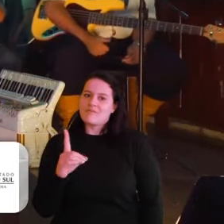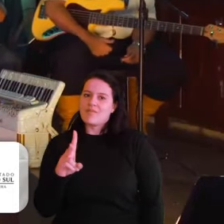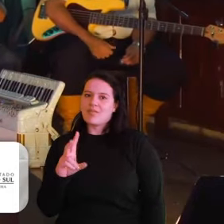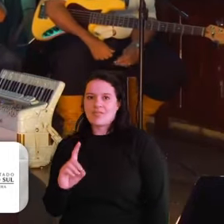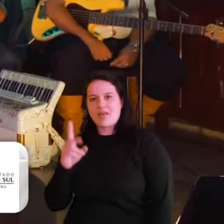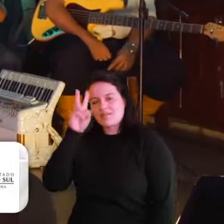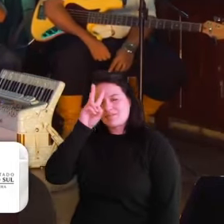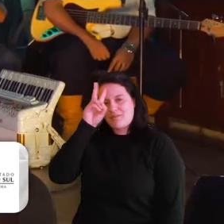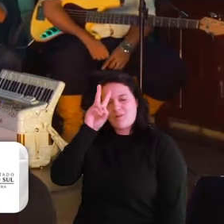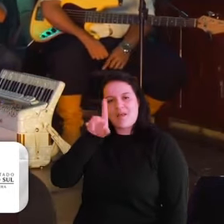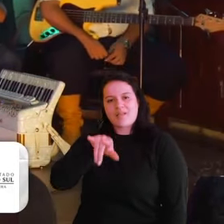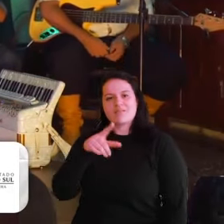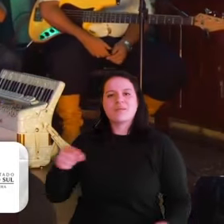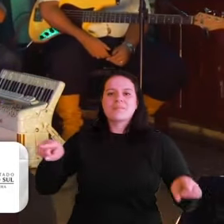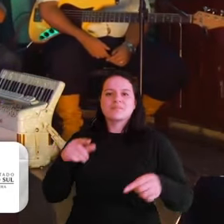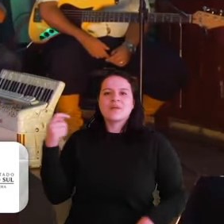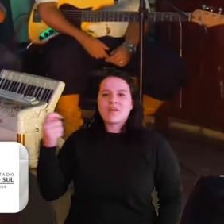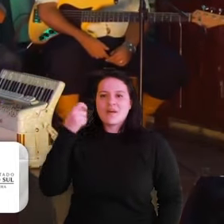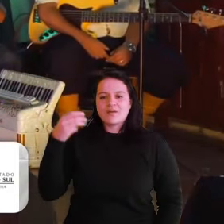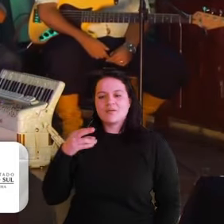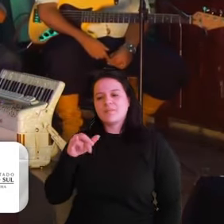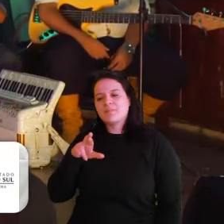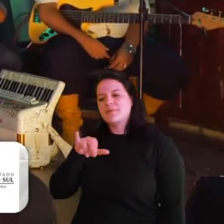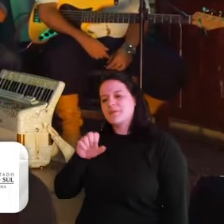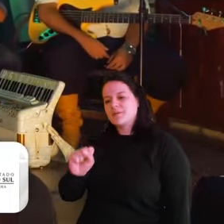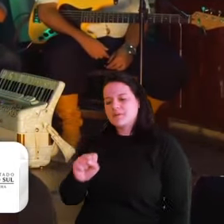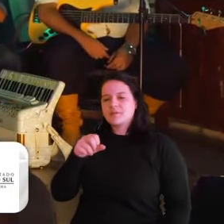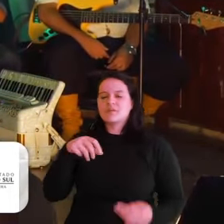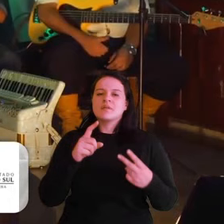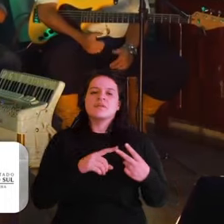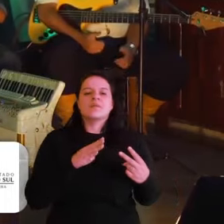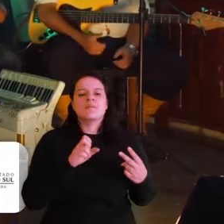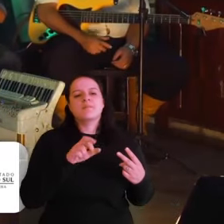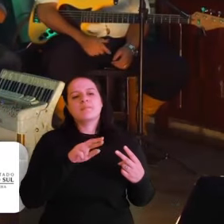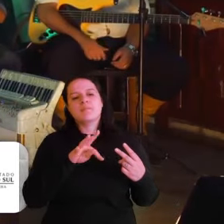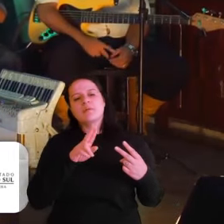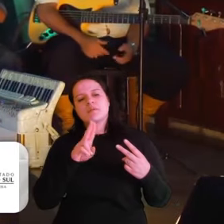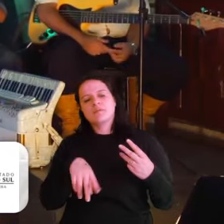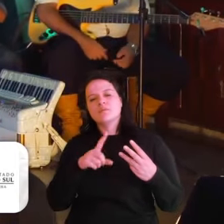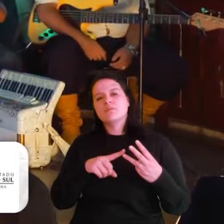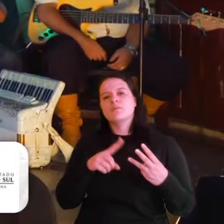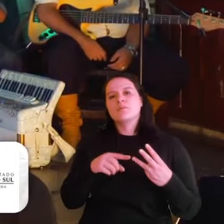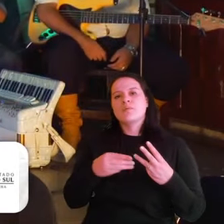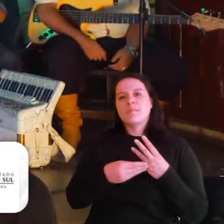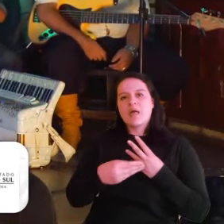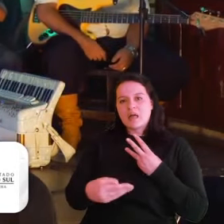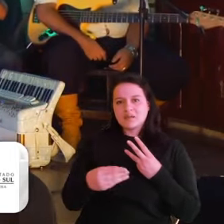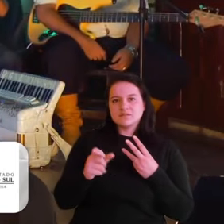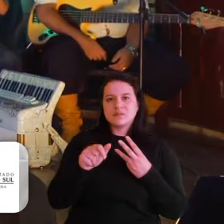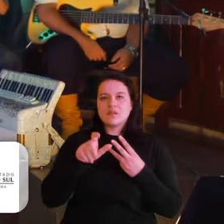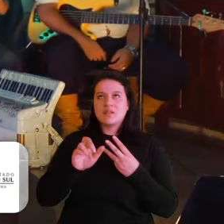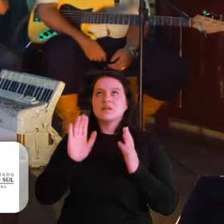com os mirins, com os Bertucci, com o saudoso mestre Adelar, né, que já está no andar de cima, mas com certeza está olhando por